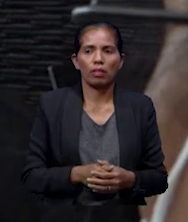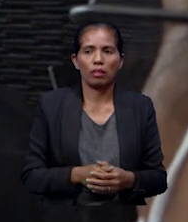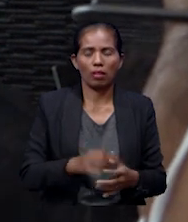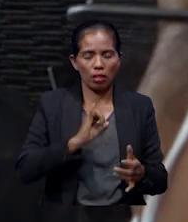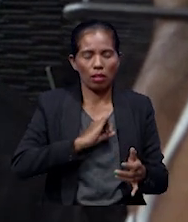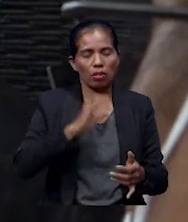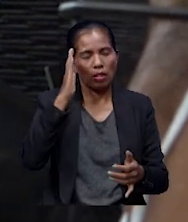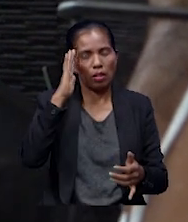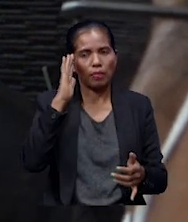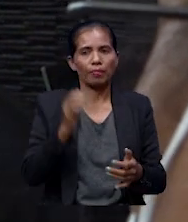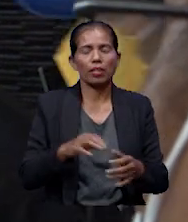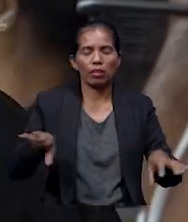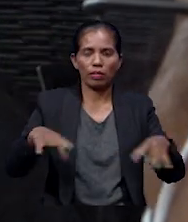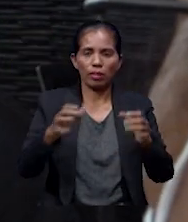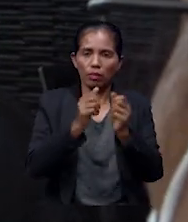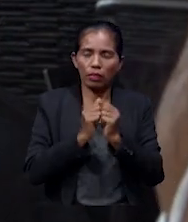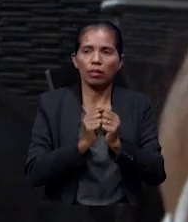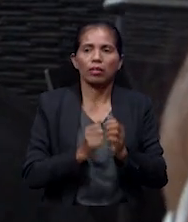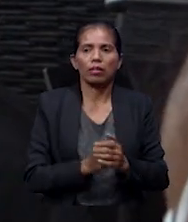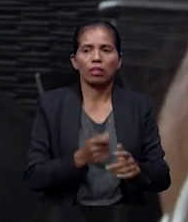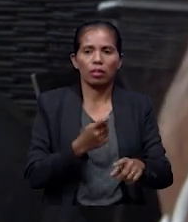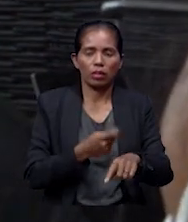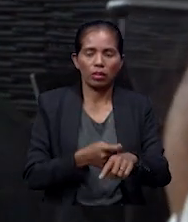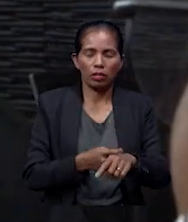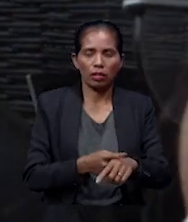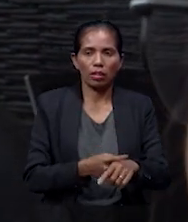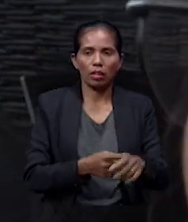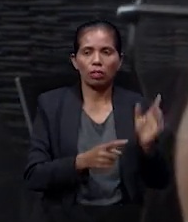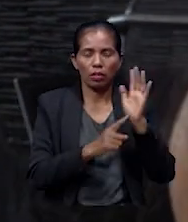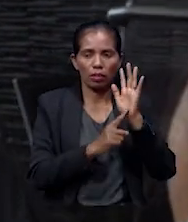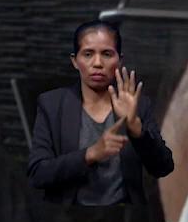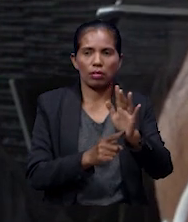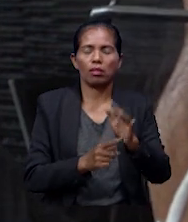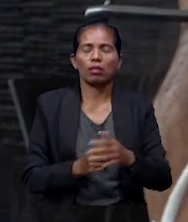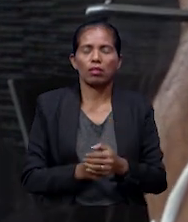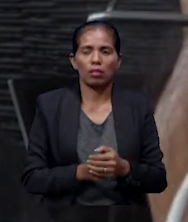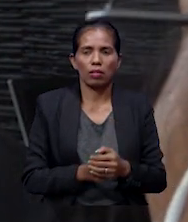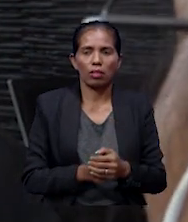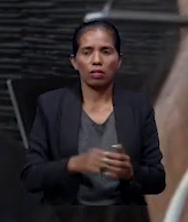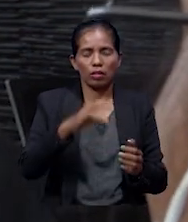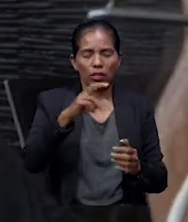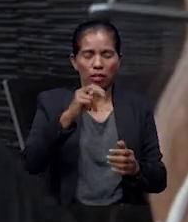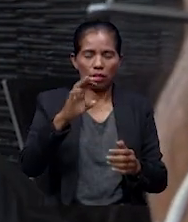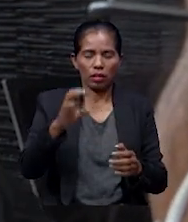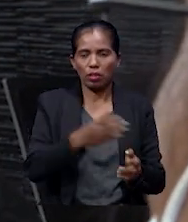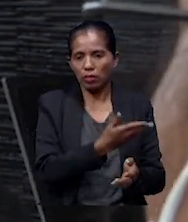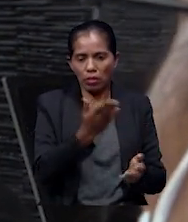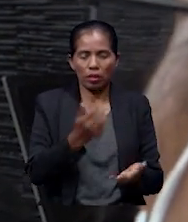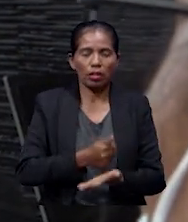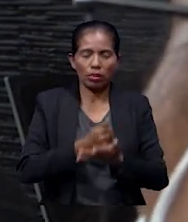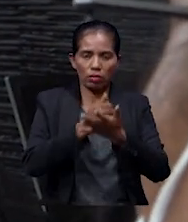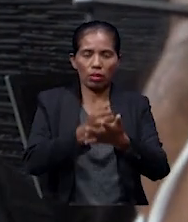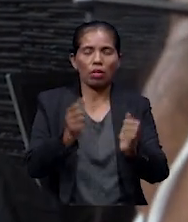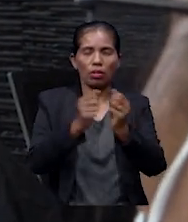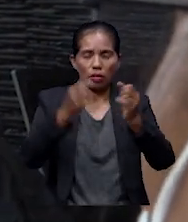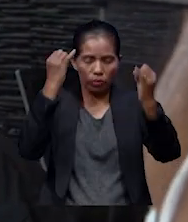ka se kolabora hamotu ko através de brigada sira tu informa baia itani liderança comunitari ita vota sira tu lu ho informação